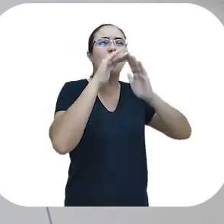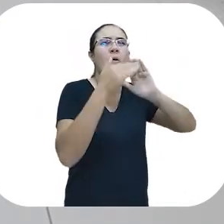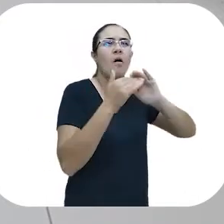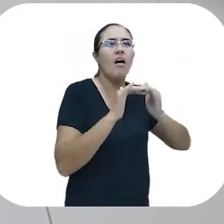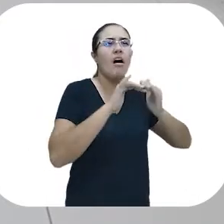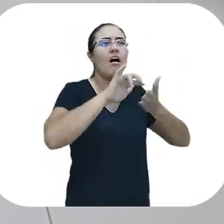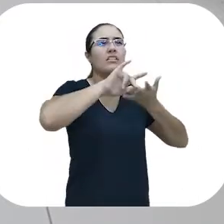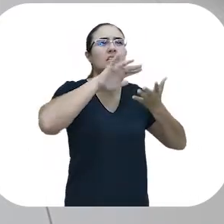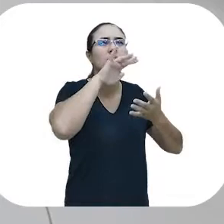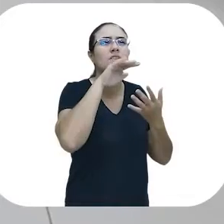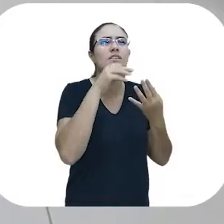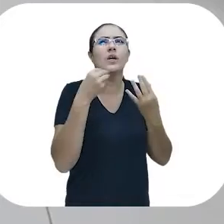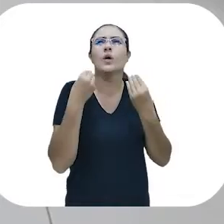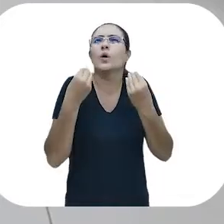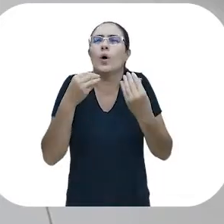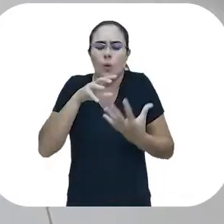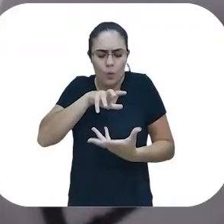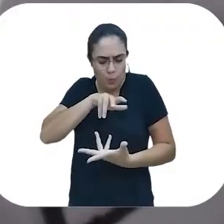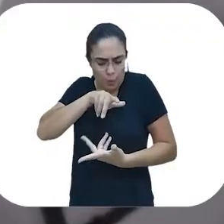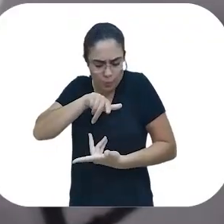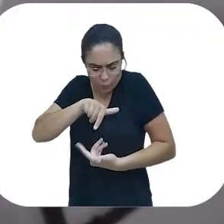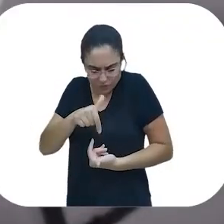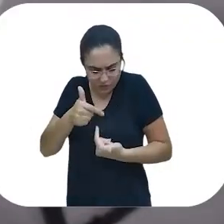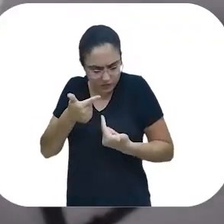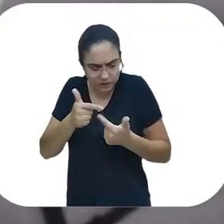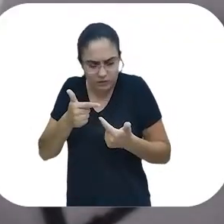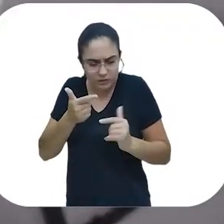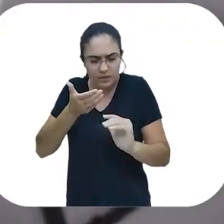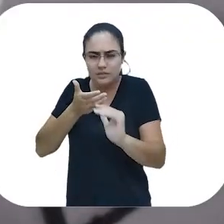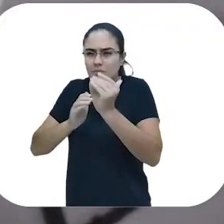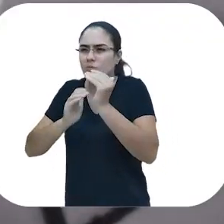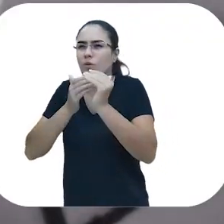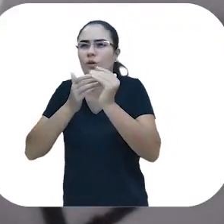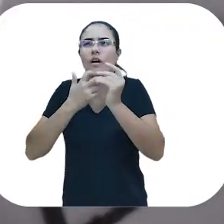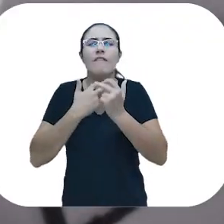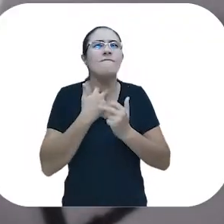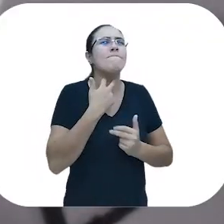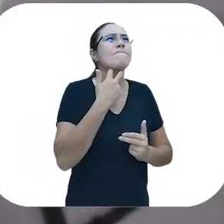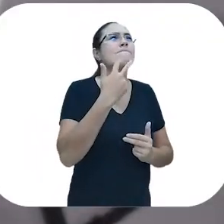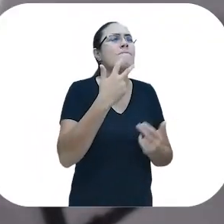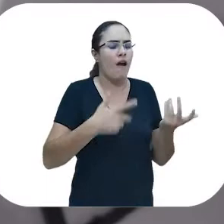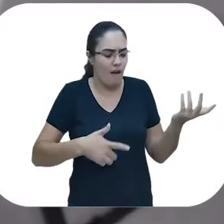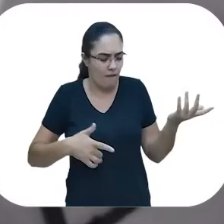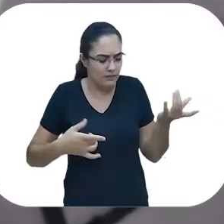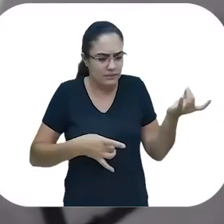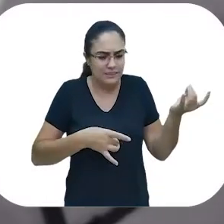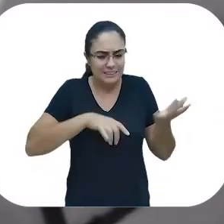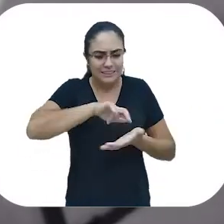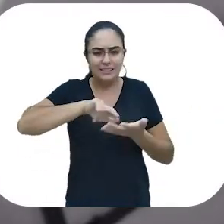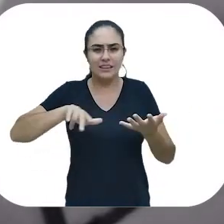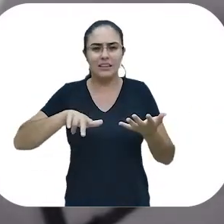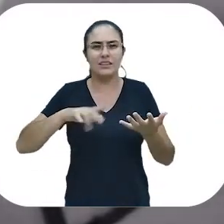o mundo sem vozes, instrumentos, melodias, composições que soprassem leves em nossas mentes